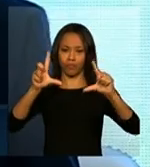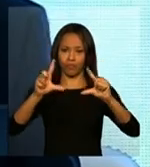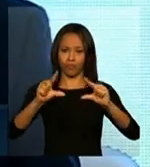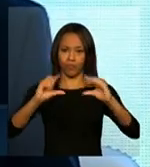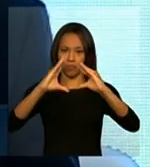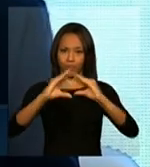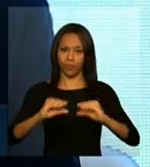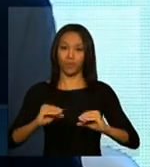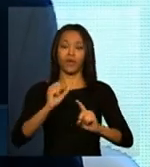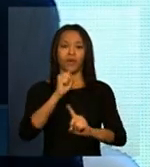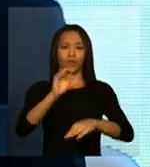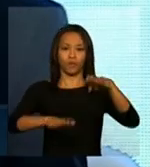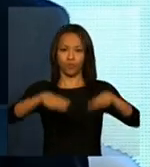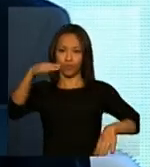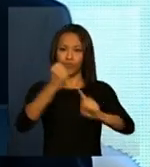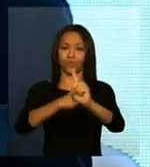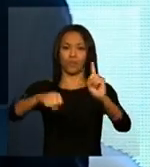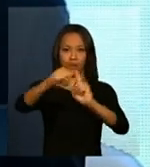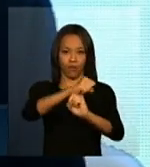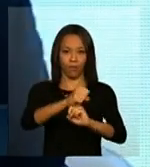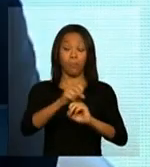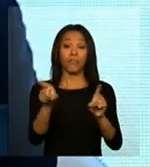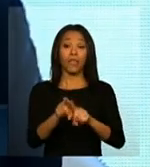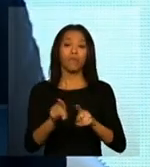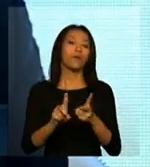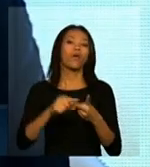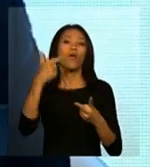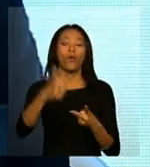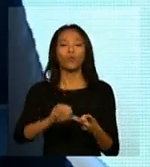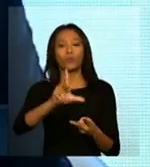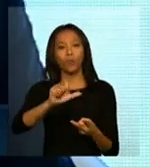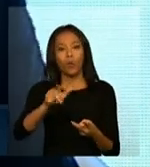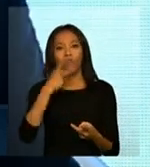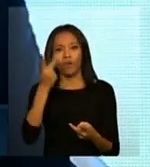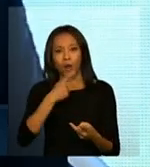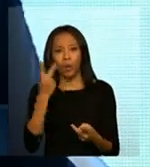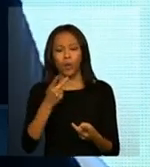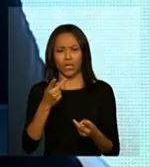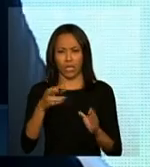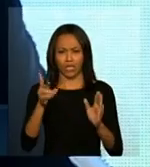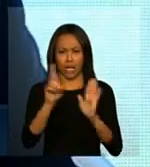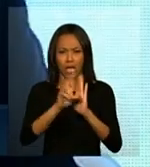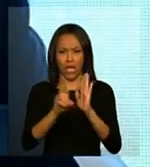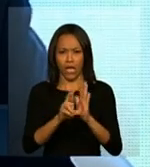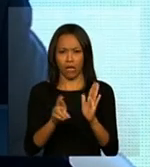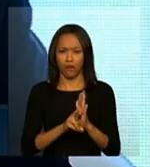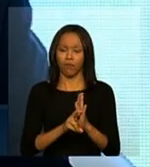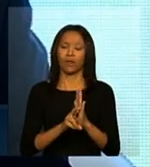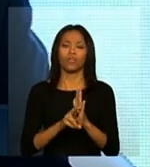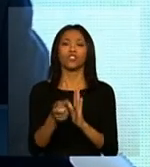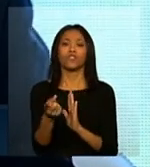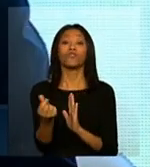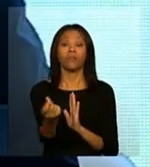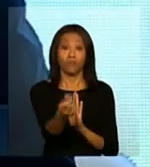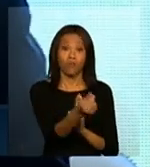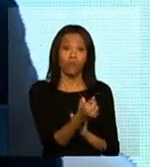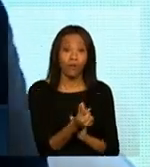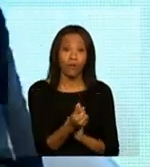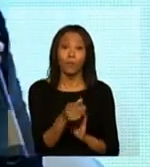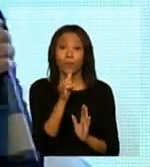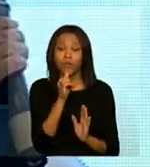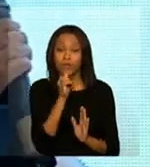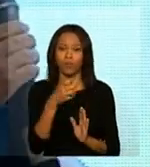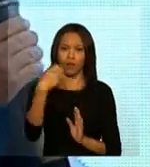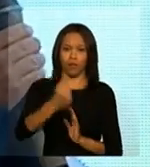muito importante. O Lula também falou da formação de preços. O PAA tem sido fundamental na formação de preços. Ele falou do caso do